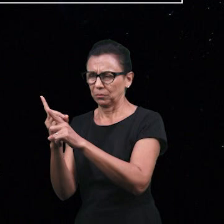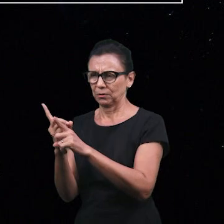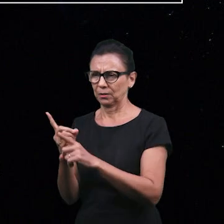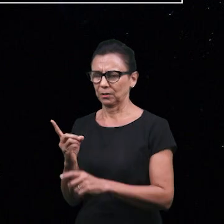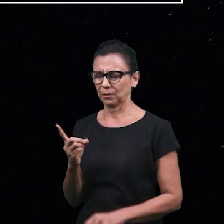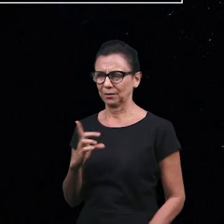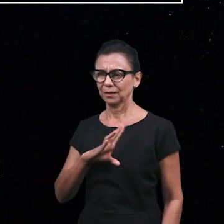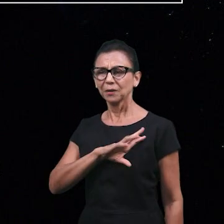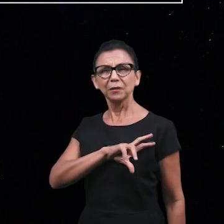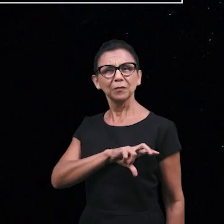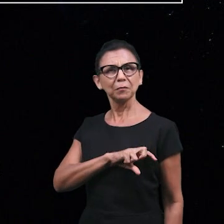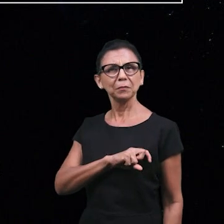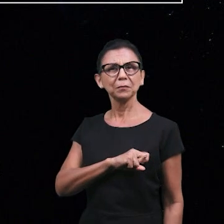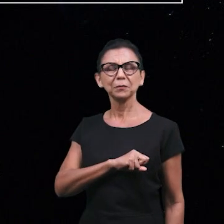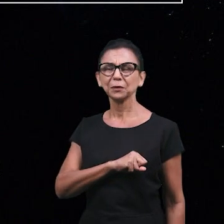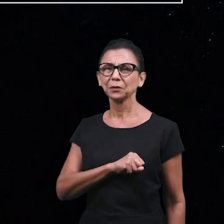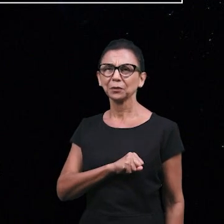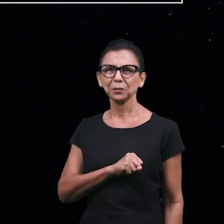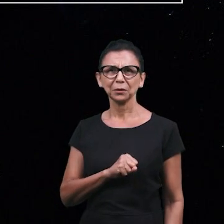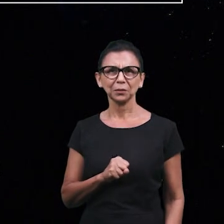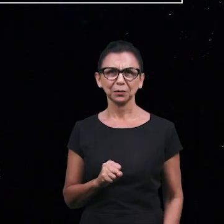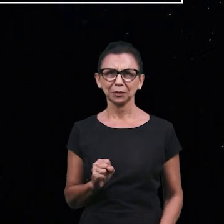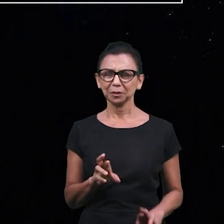amor que sara a